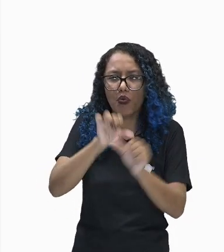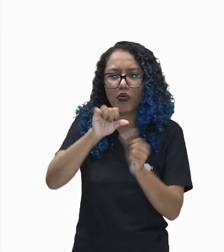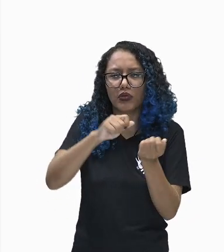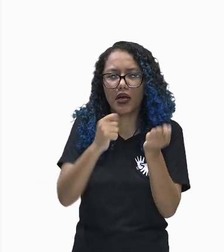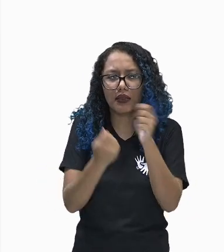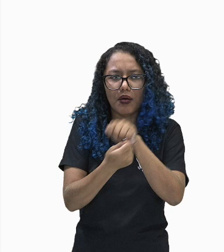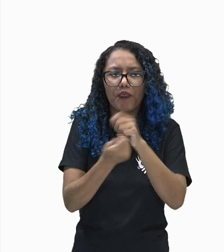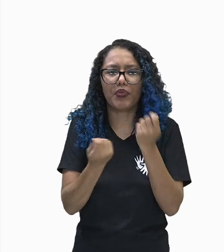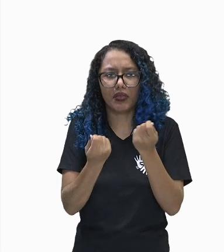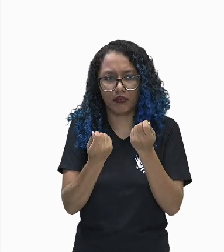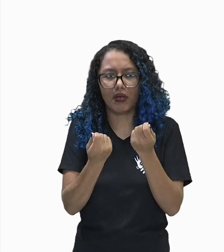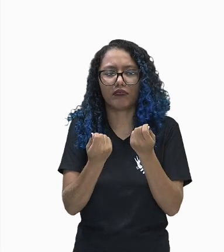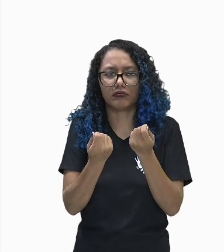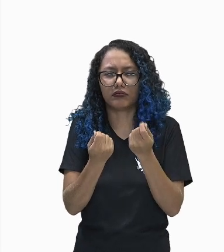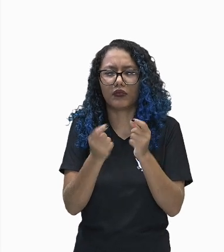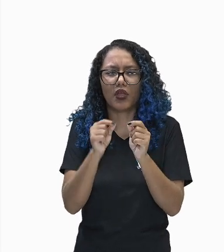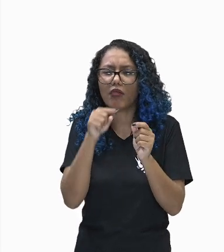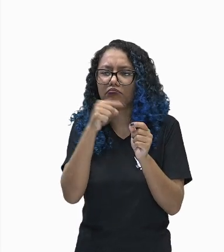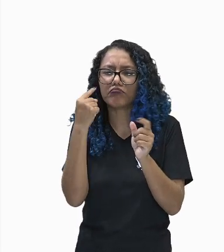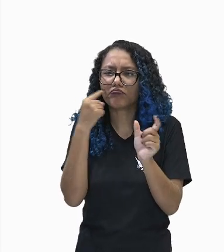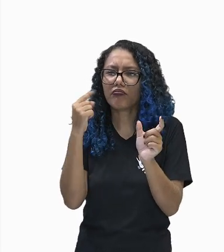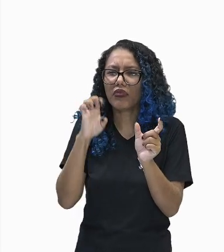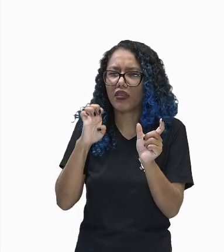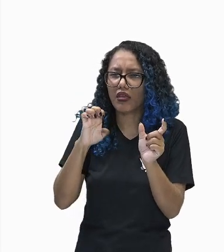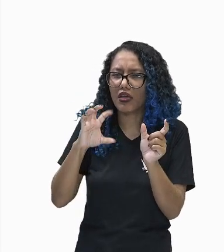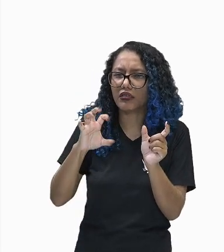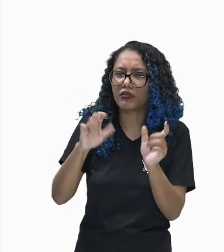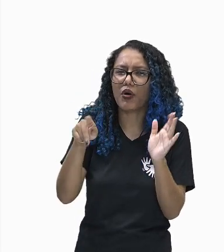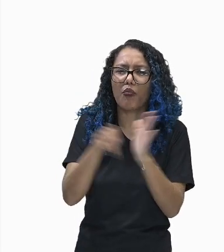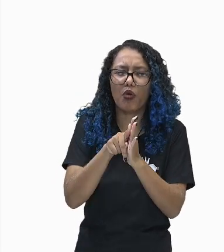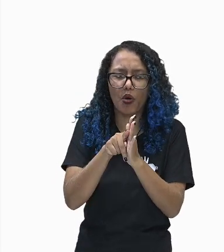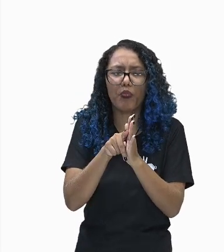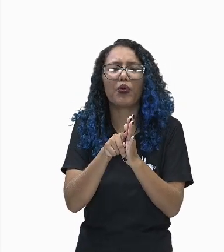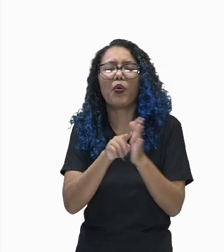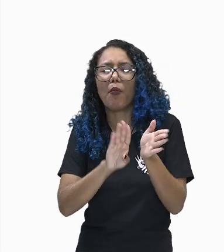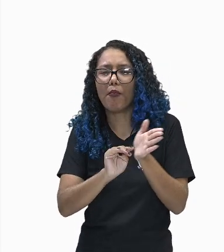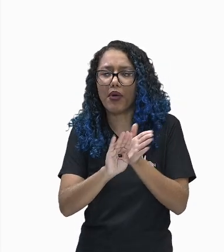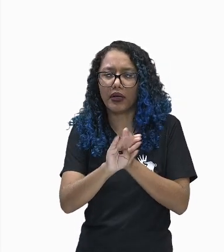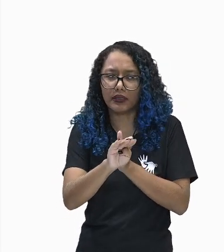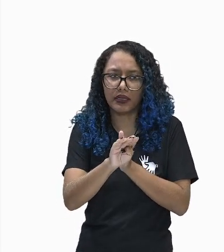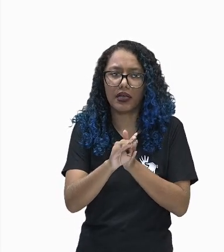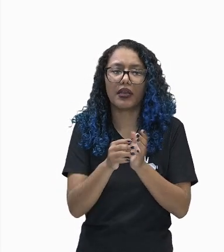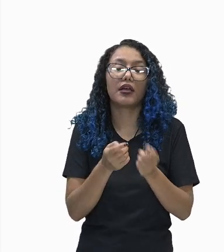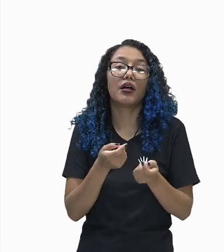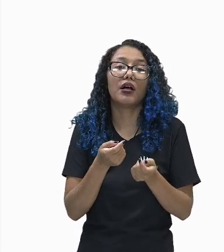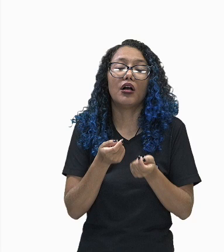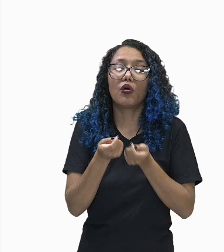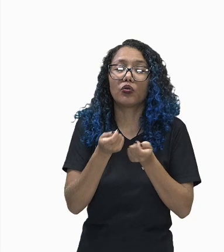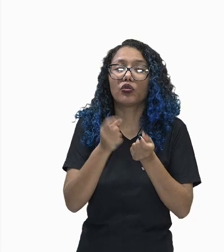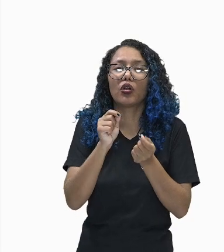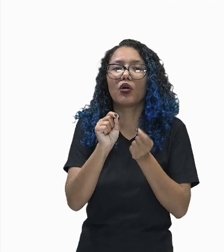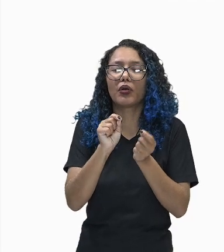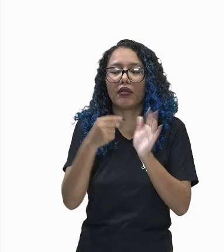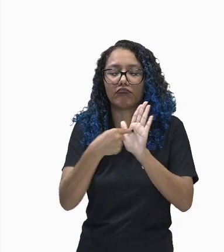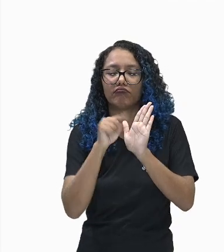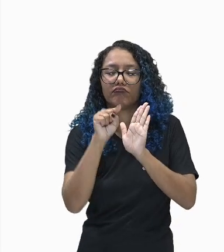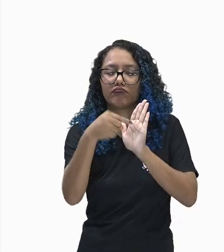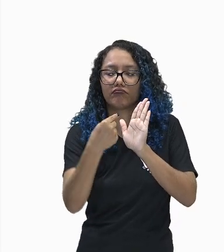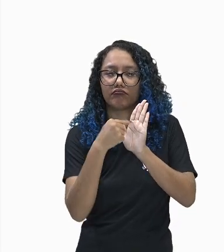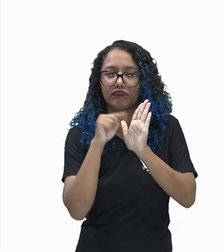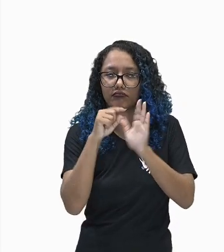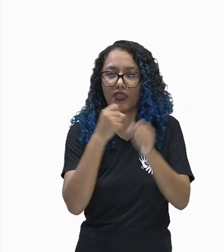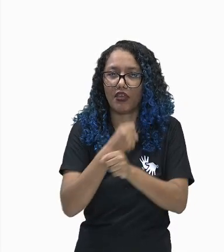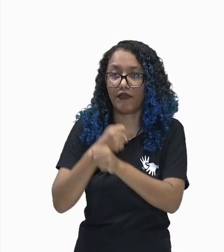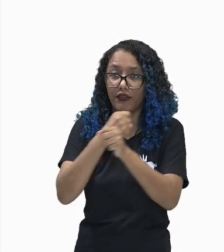ela é uma enzima, né, de bactérias que controlam a imunidade bacteriana. Então,